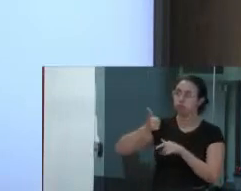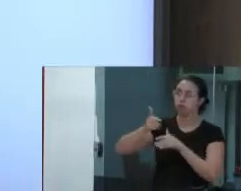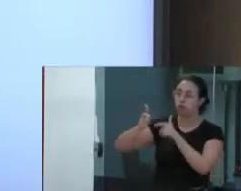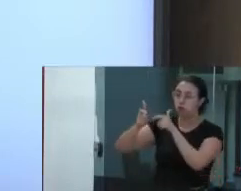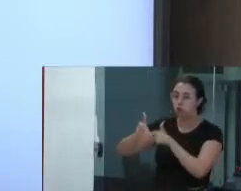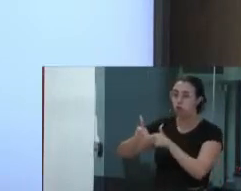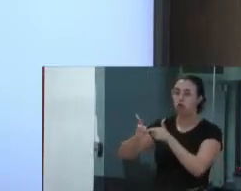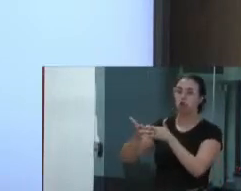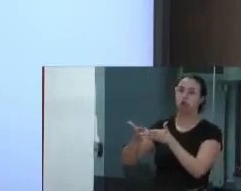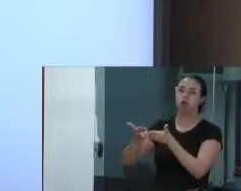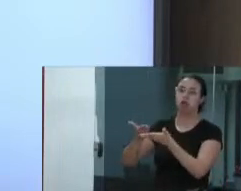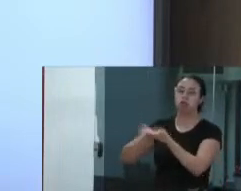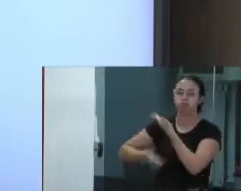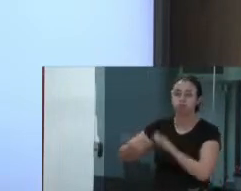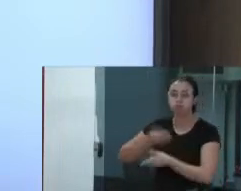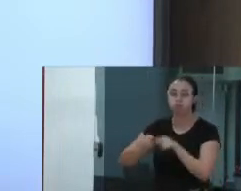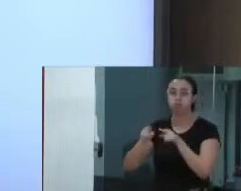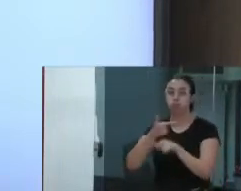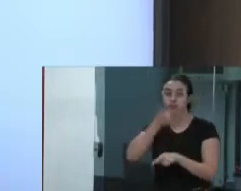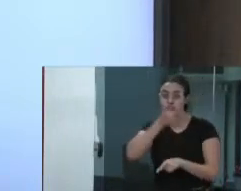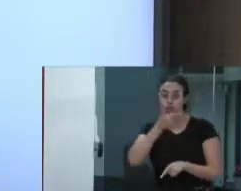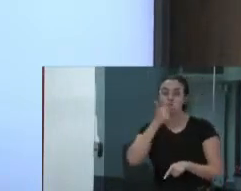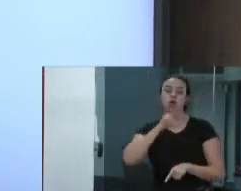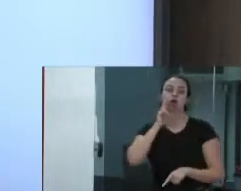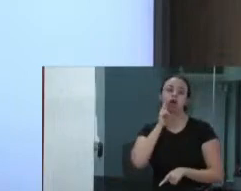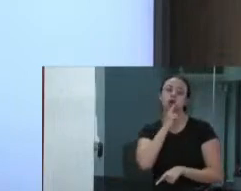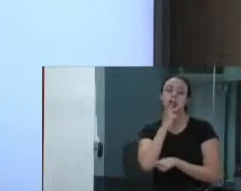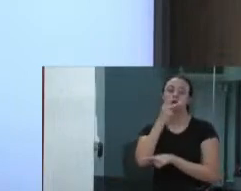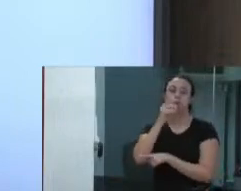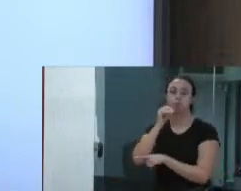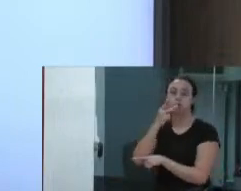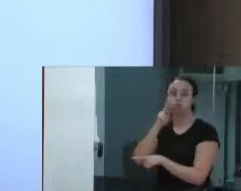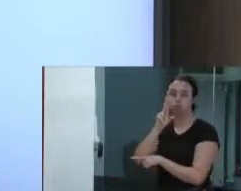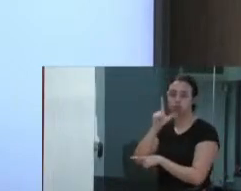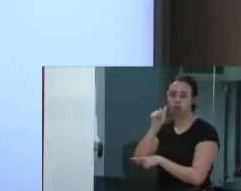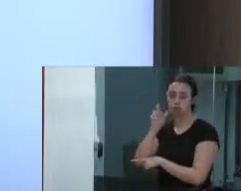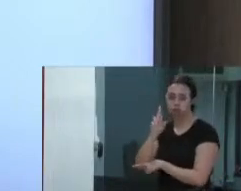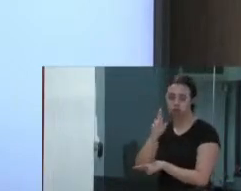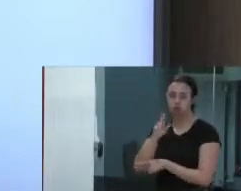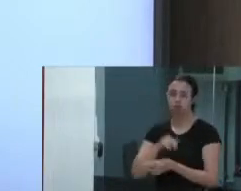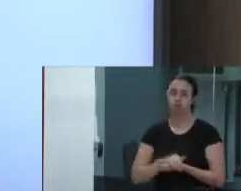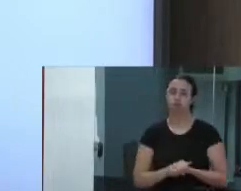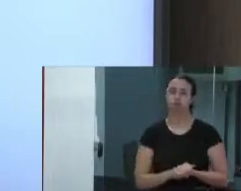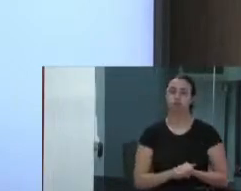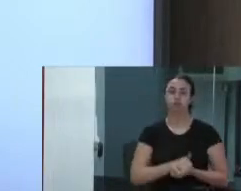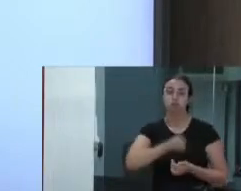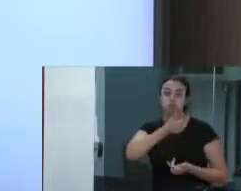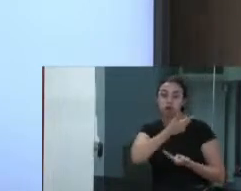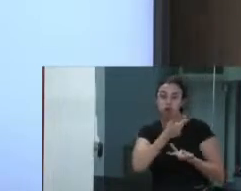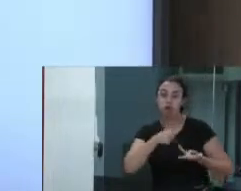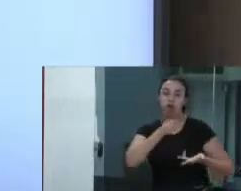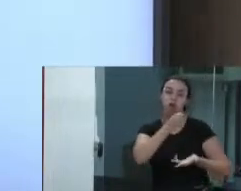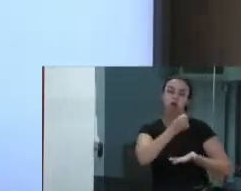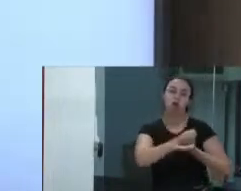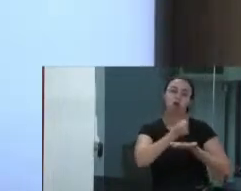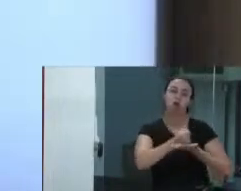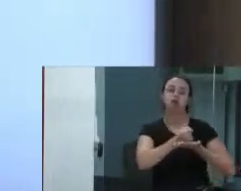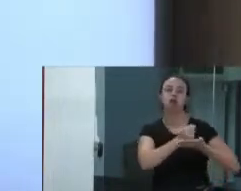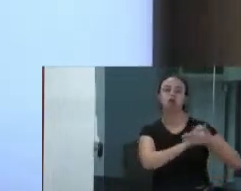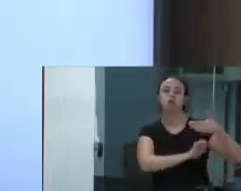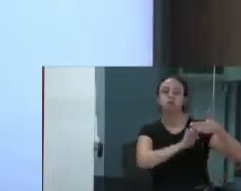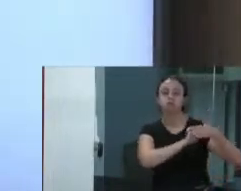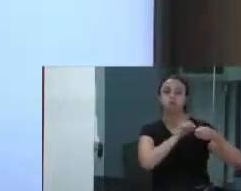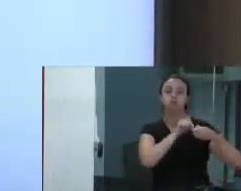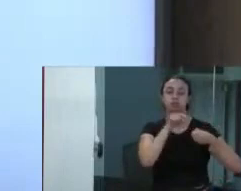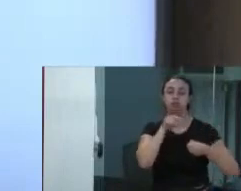para o restaurante popular, né, que era a nossa primeira linha de atuação, que era contratar uma entidade para fazer essa execução.